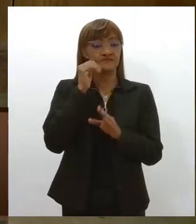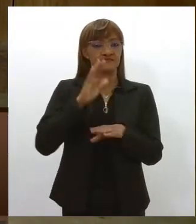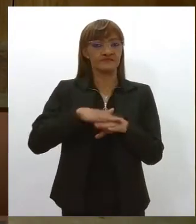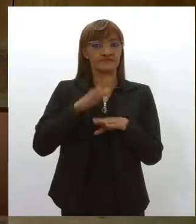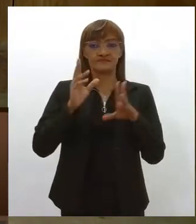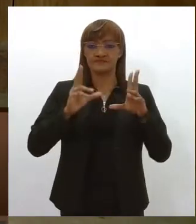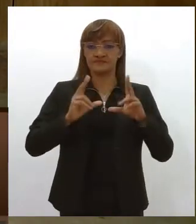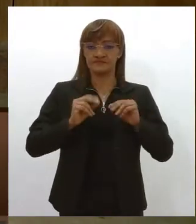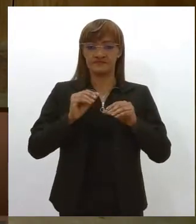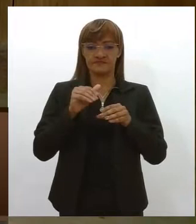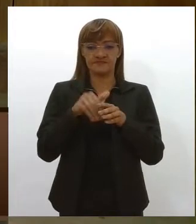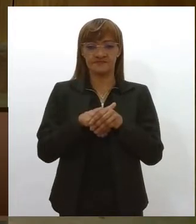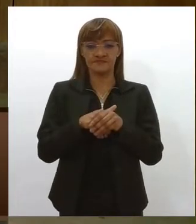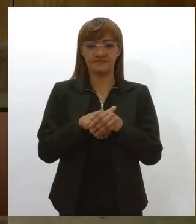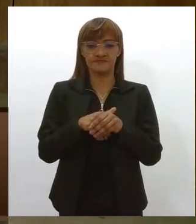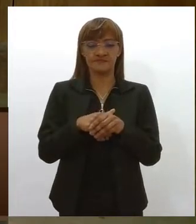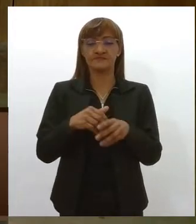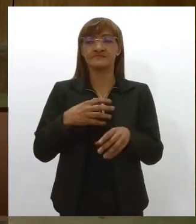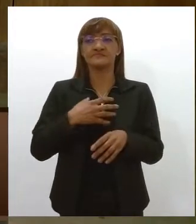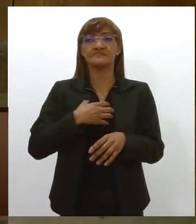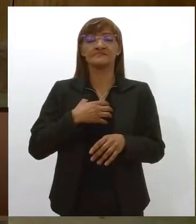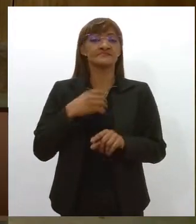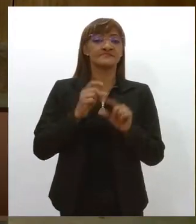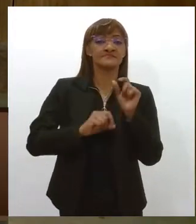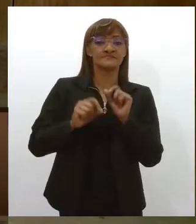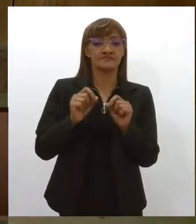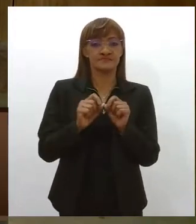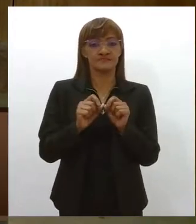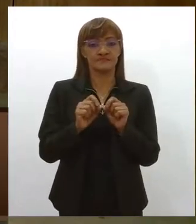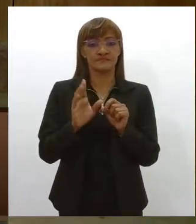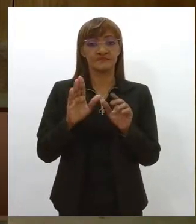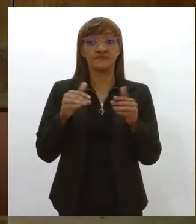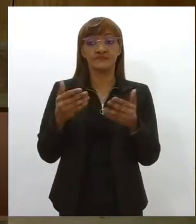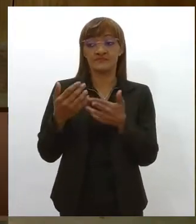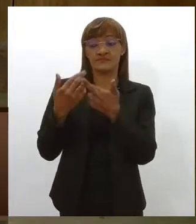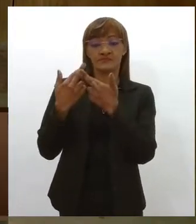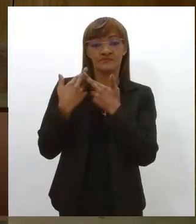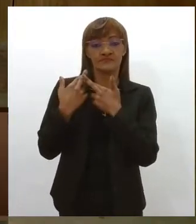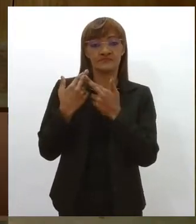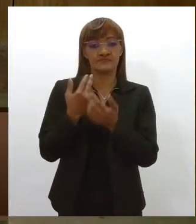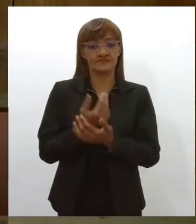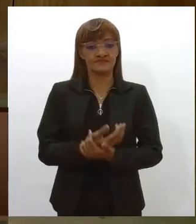eleição. Qual é a sensação e qual é o peso dessa responsabilidade que vem junto, né?